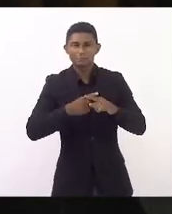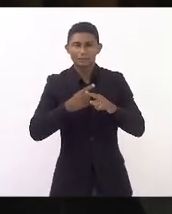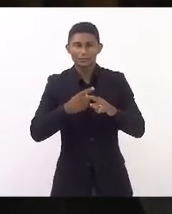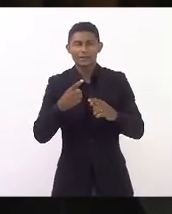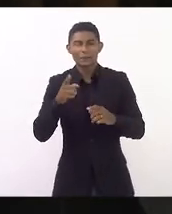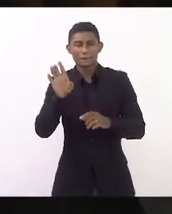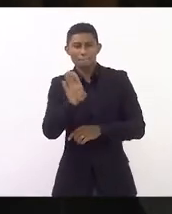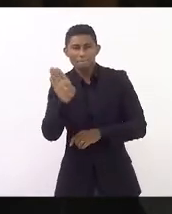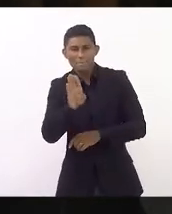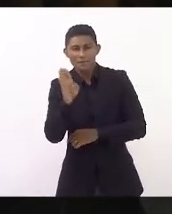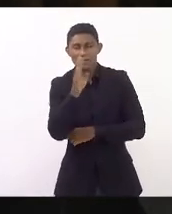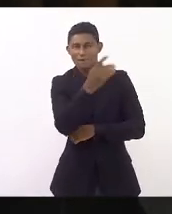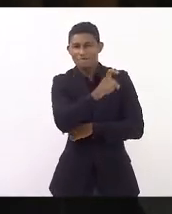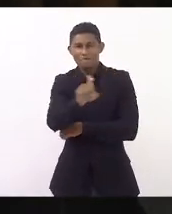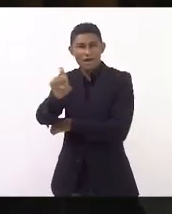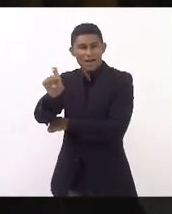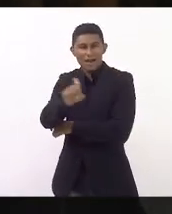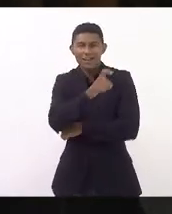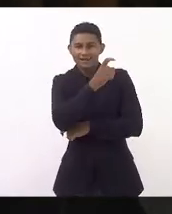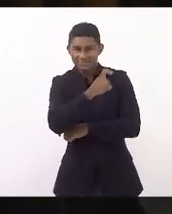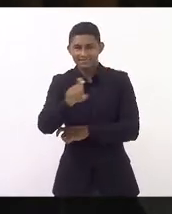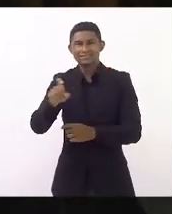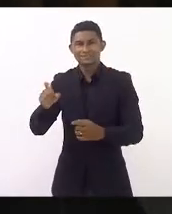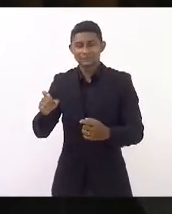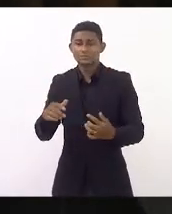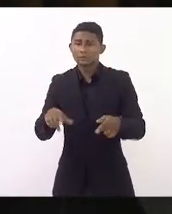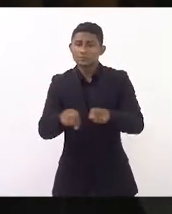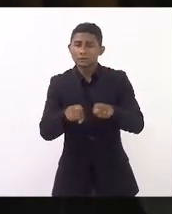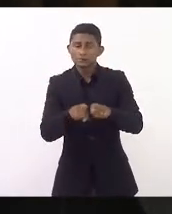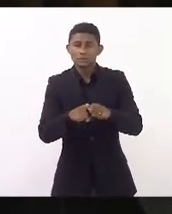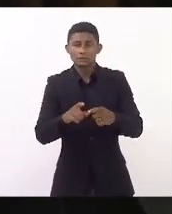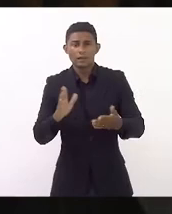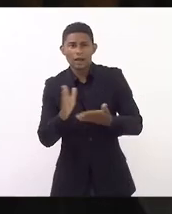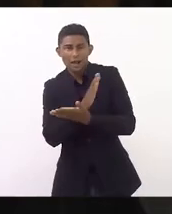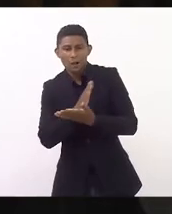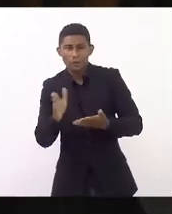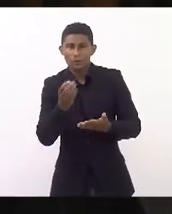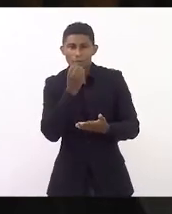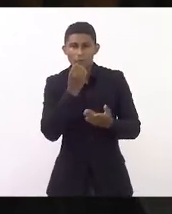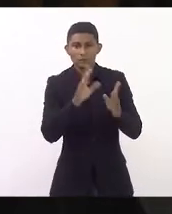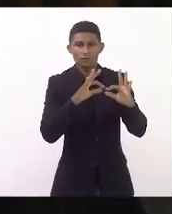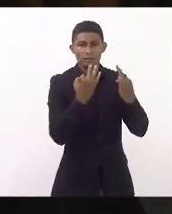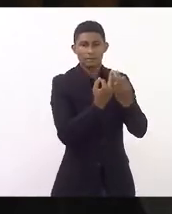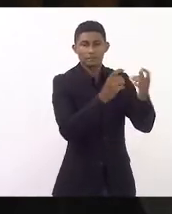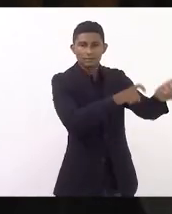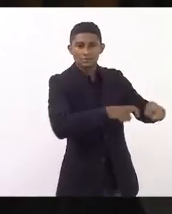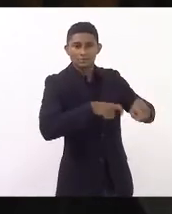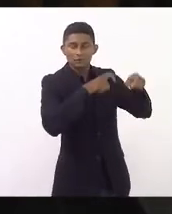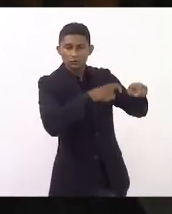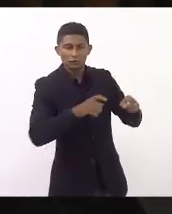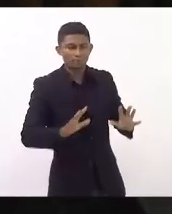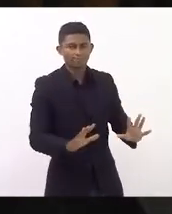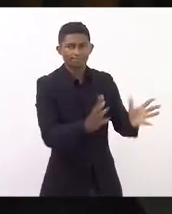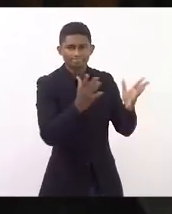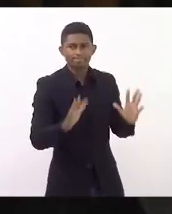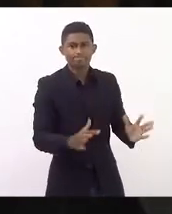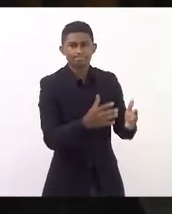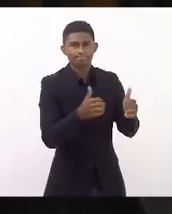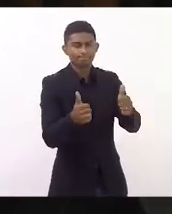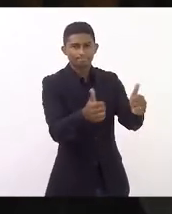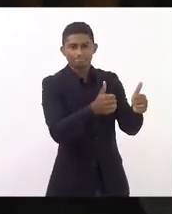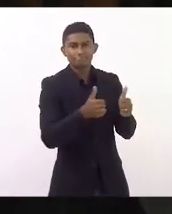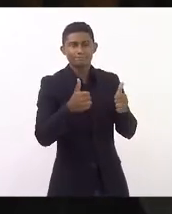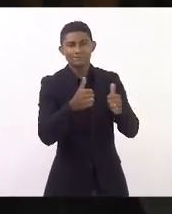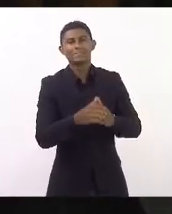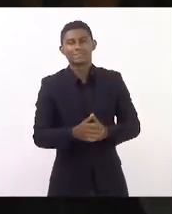dos biofertilizantes e o mecanismo de fortalecimento da agricultura familiar e da agroecologia como parte, né,